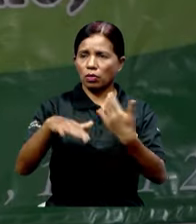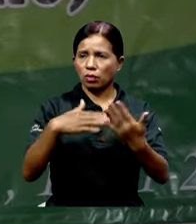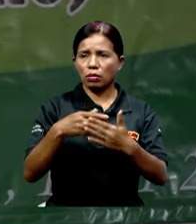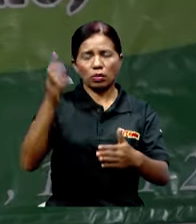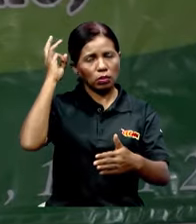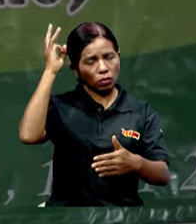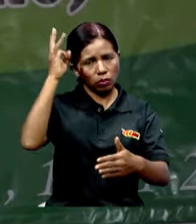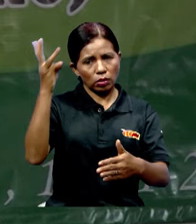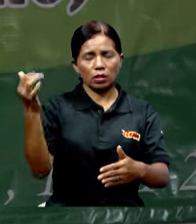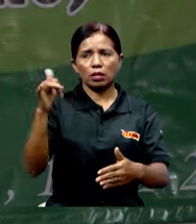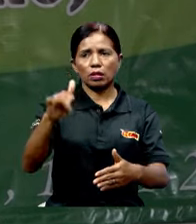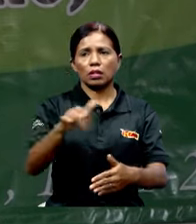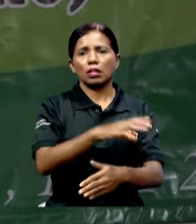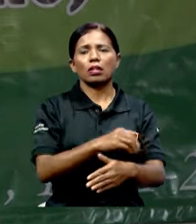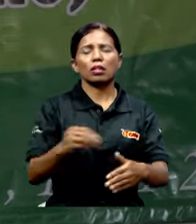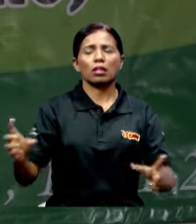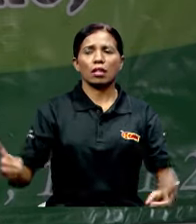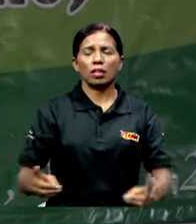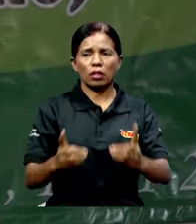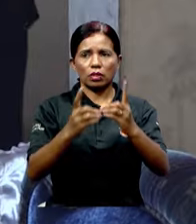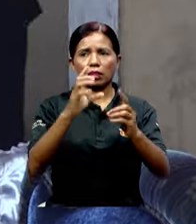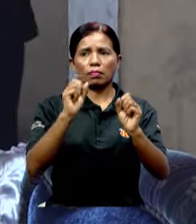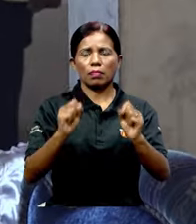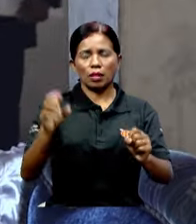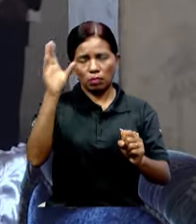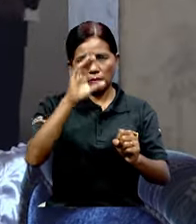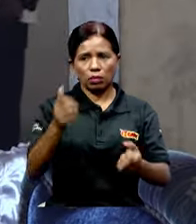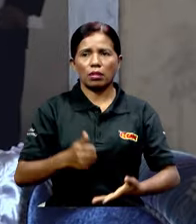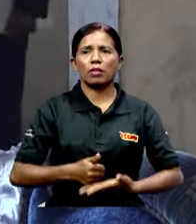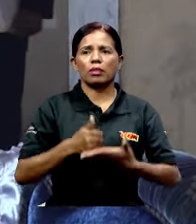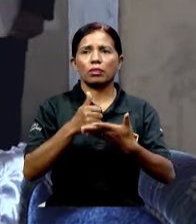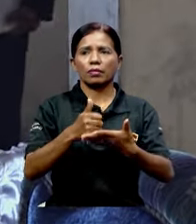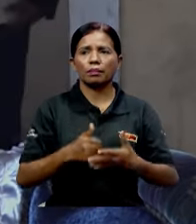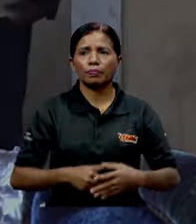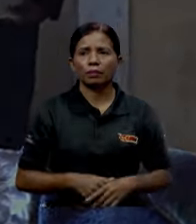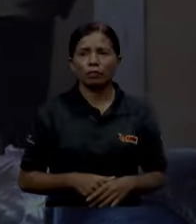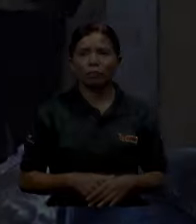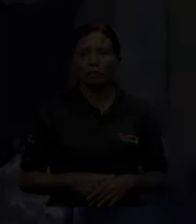preocupasang sira nebe magdurante ne sira enfrenta, nune bele buka solusang. Adair Tusimenes, ZMN.